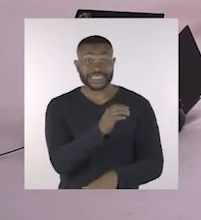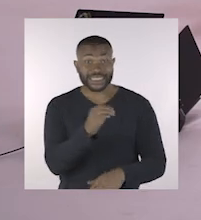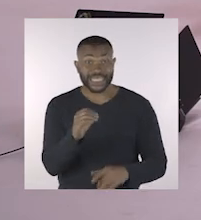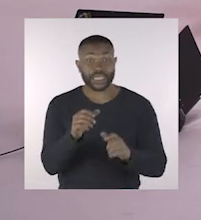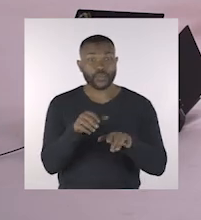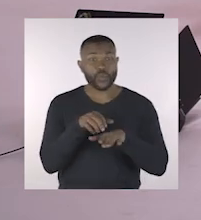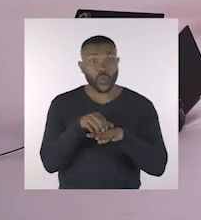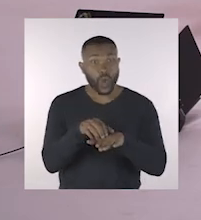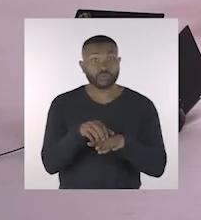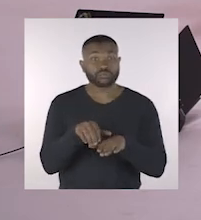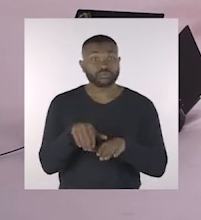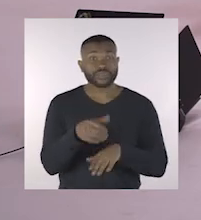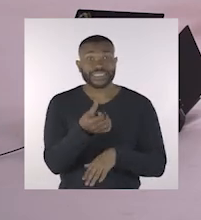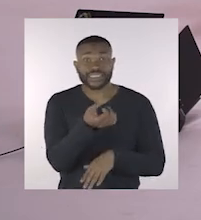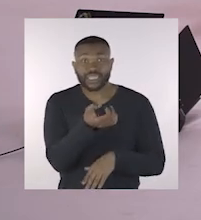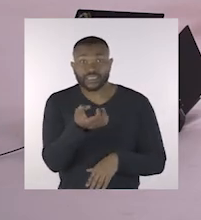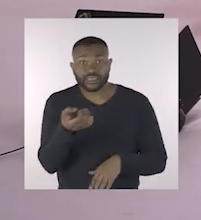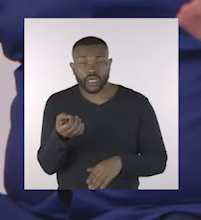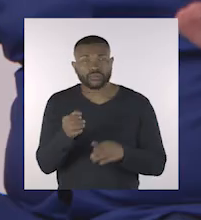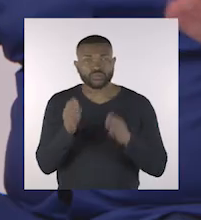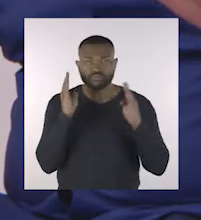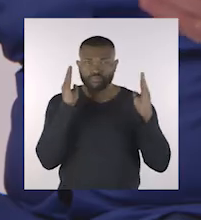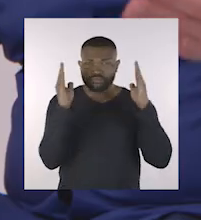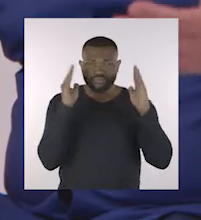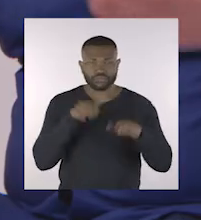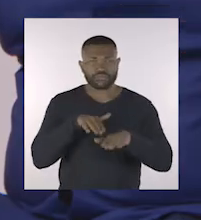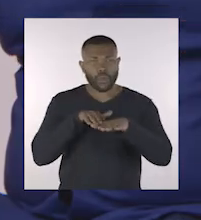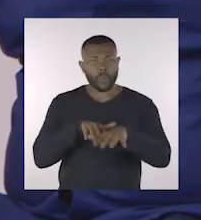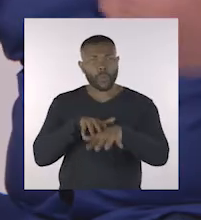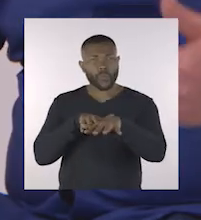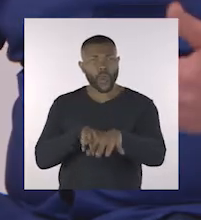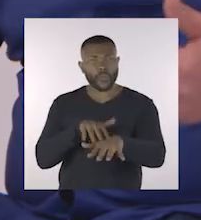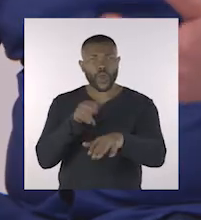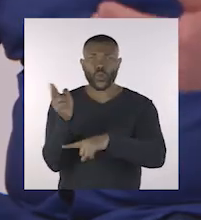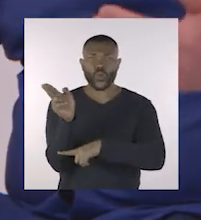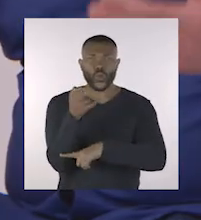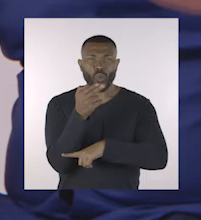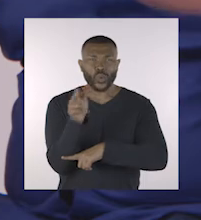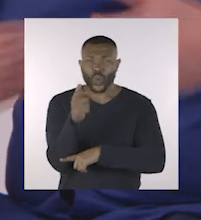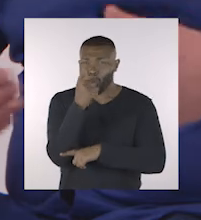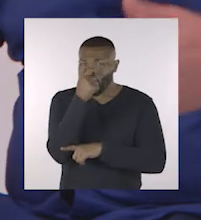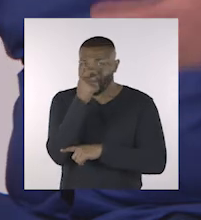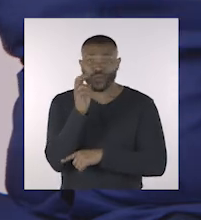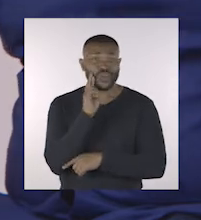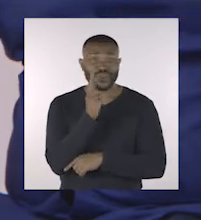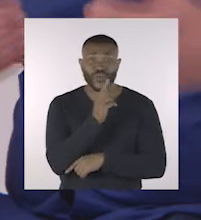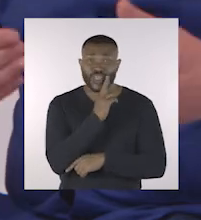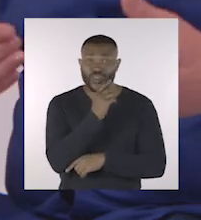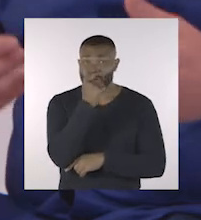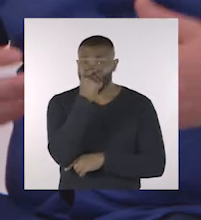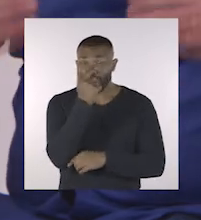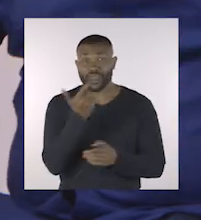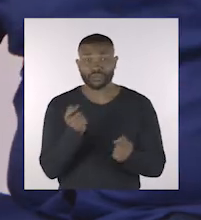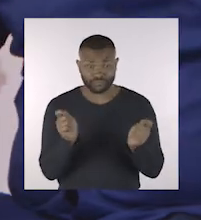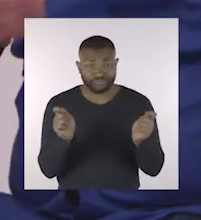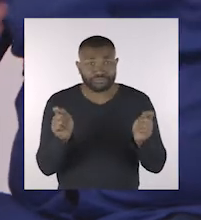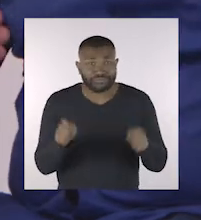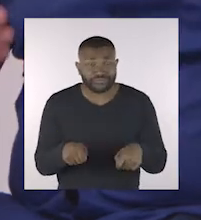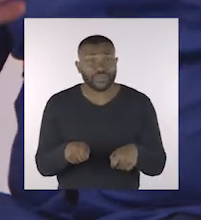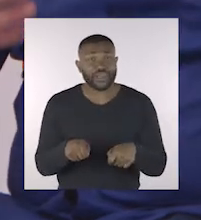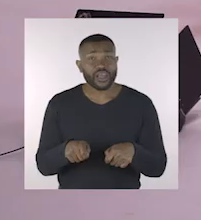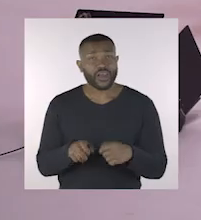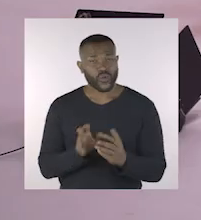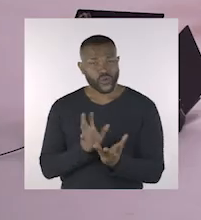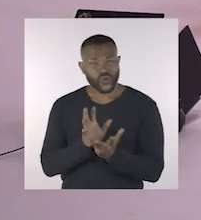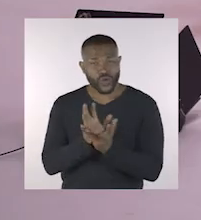100 blocos de ruas para 600 se ele ficou seguinte que os hotéis que começar a ficar lotados os restaurantes lotados e